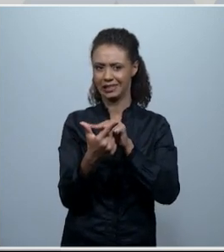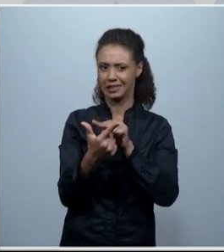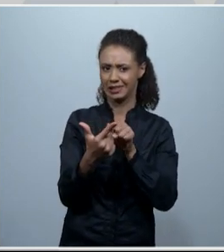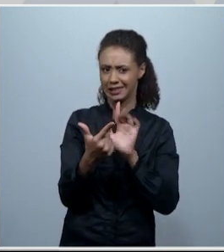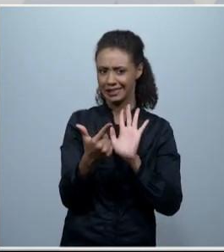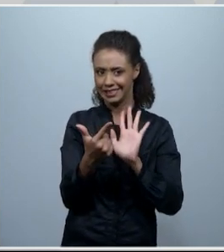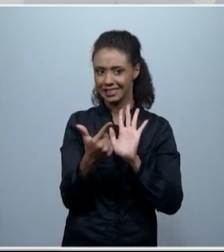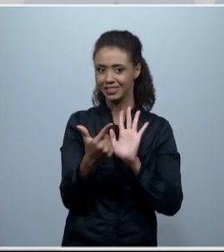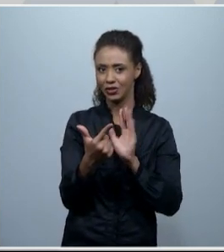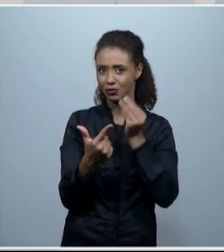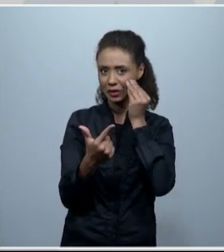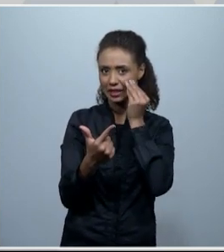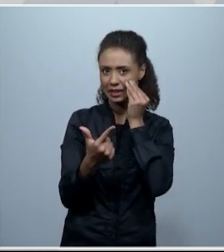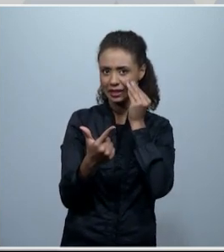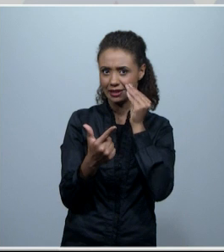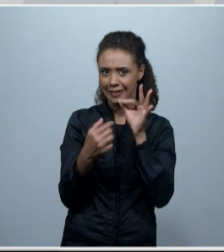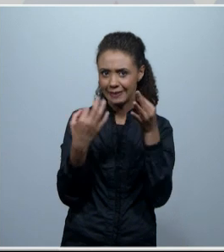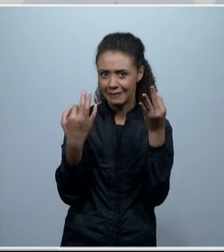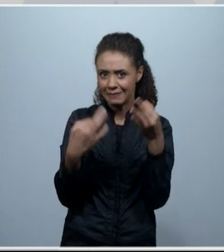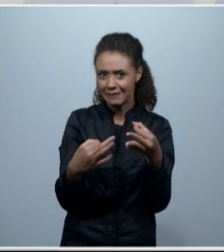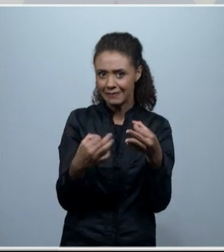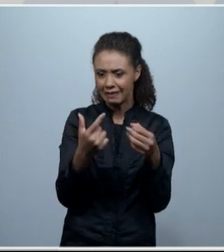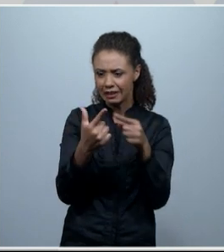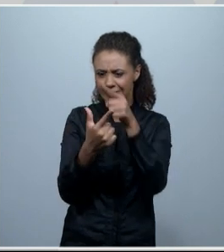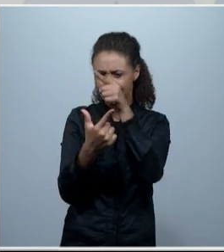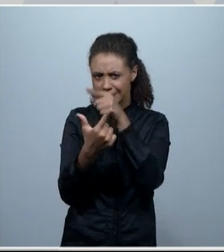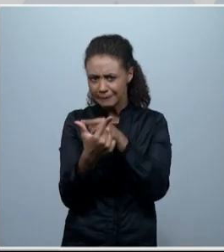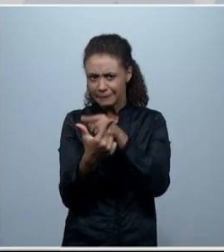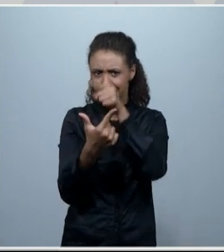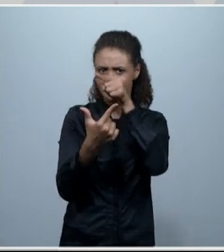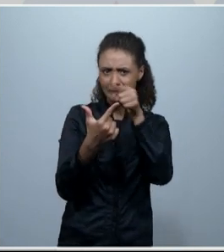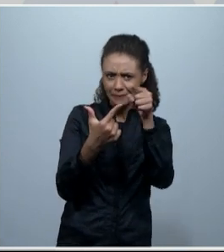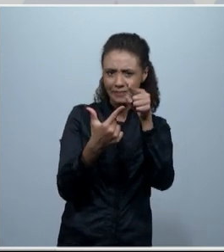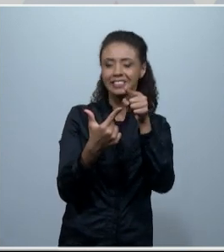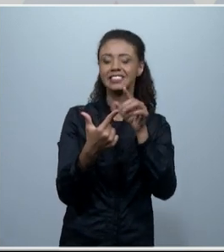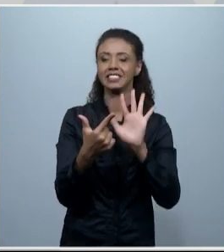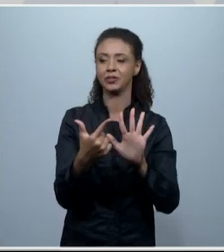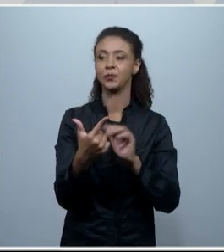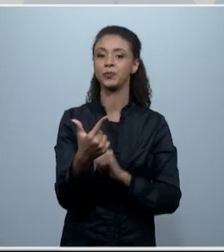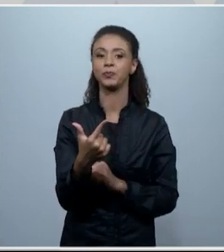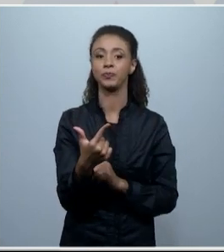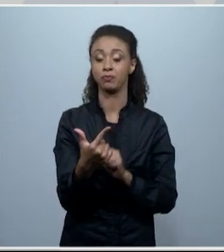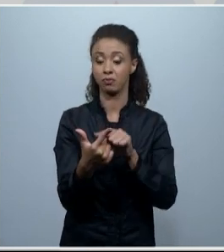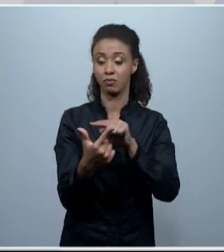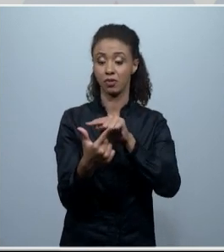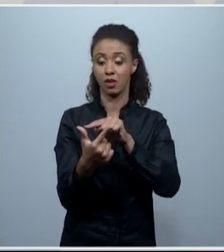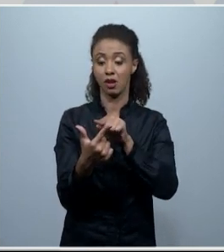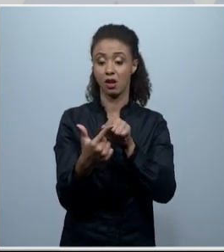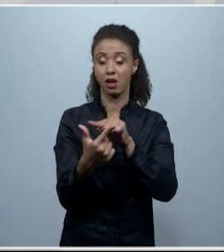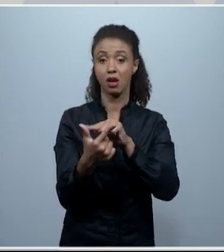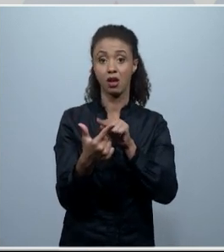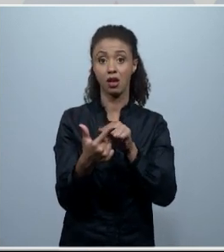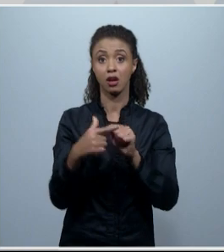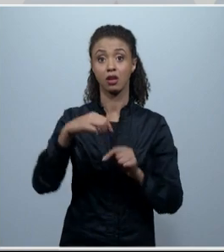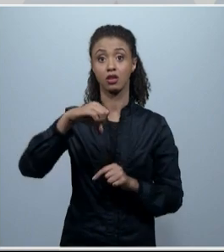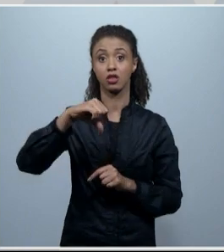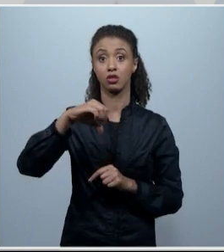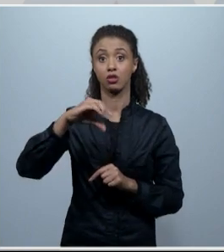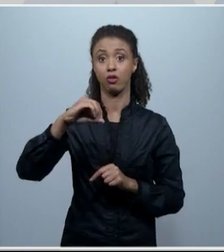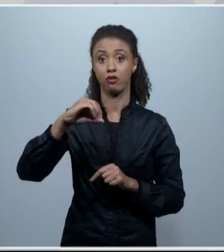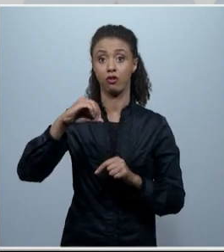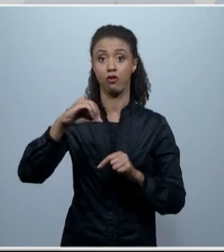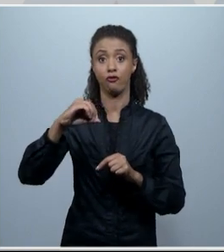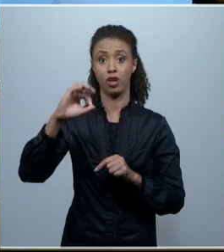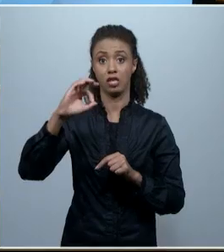então bom esse ângulo aqui é maior do que 90 graus e portanto